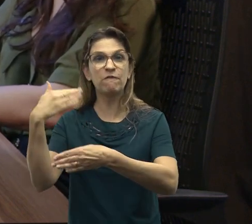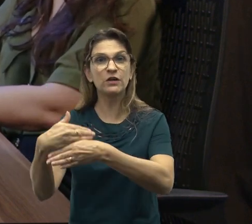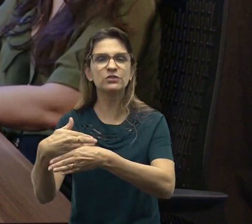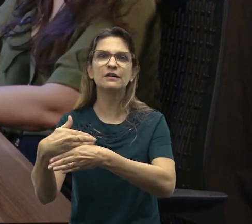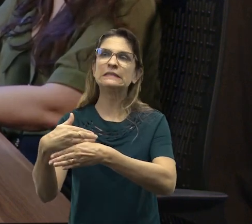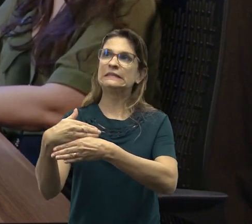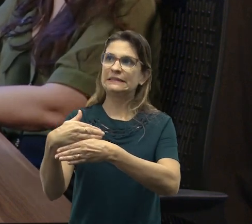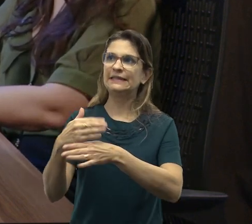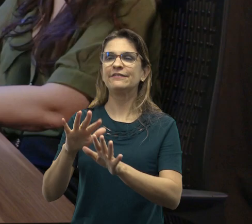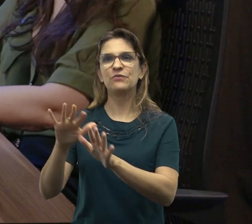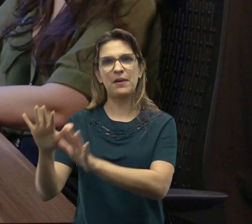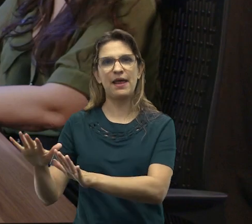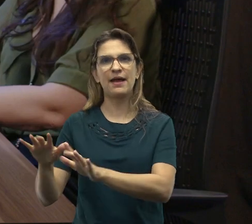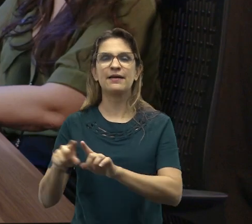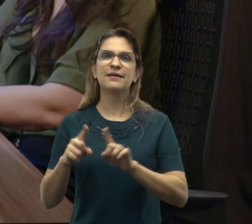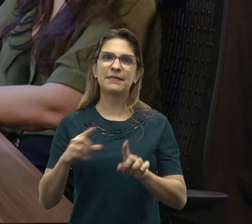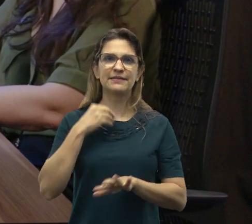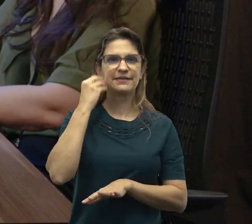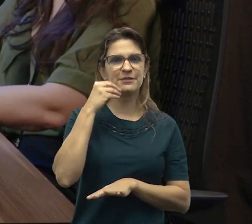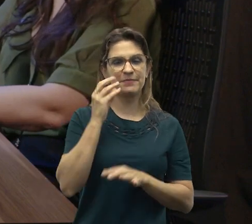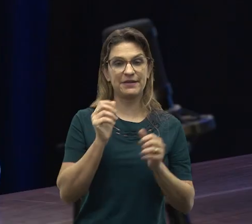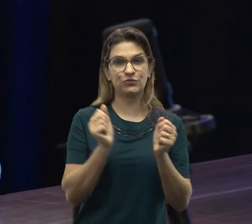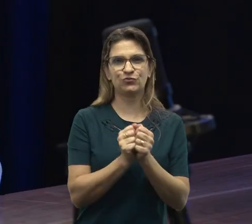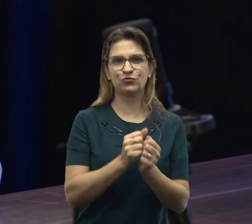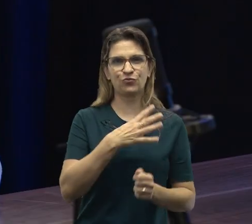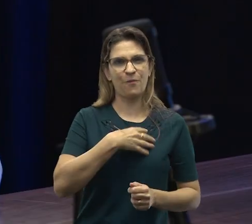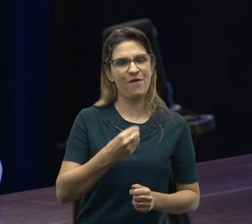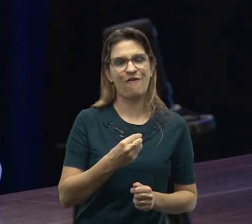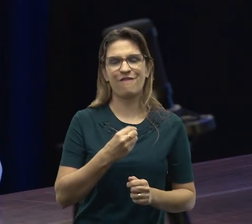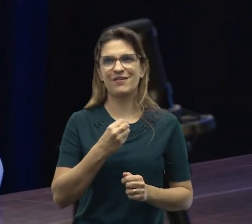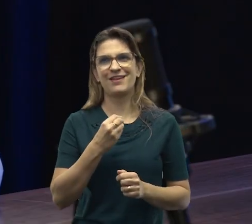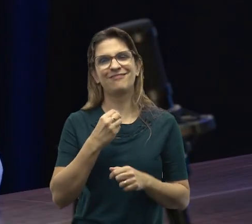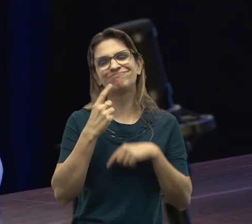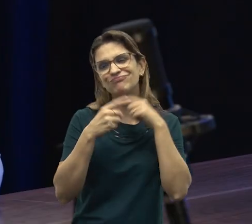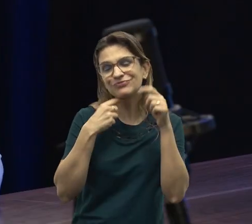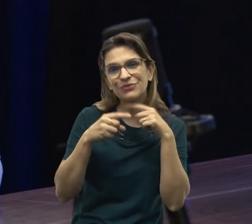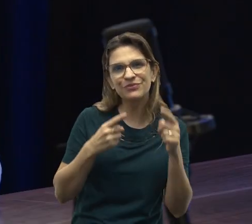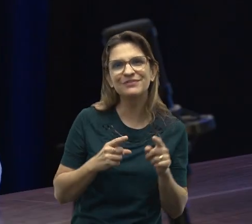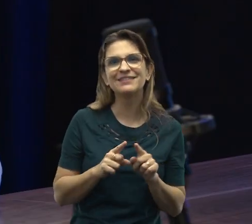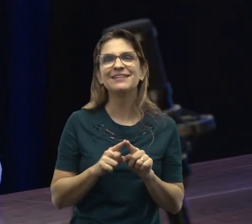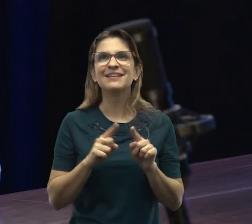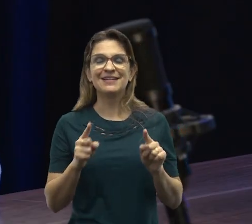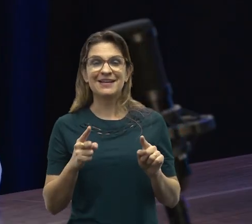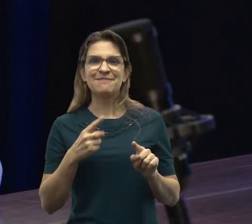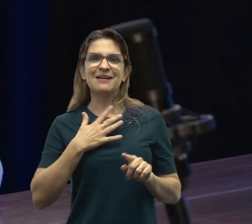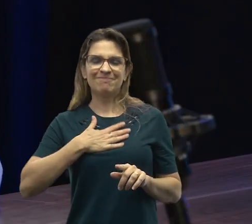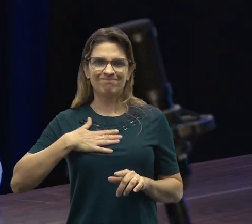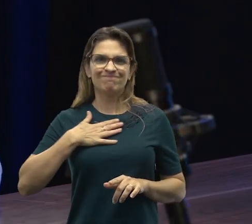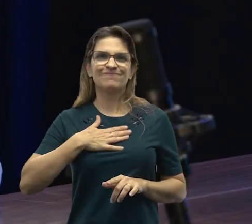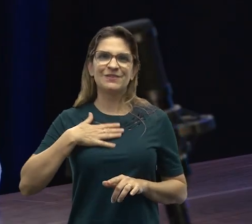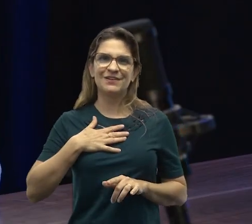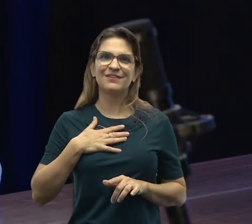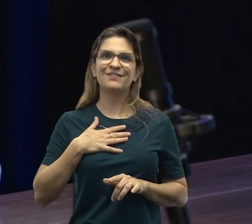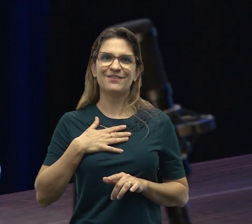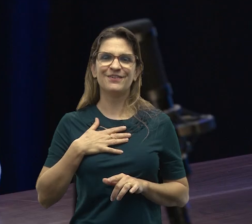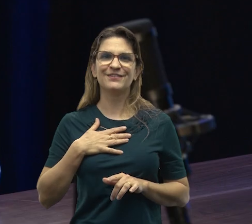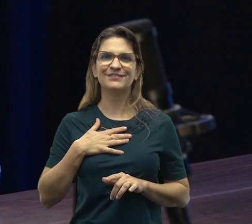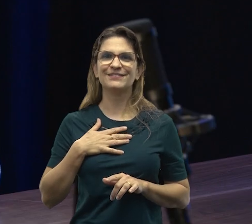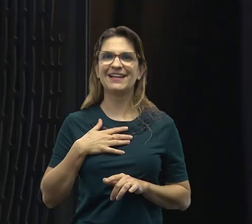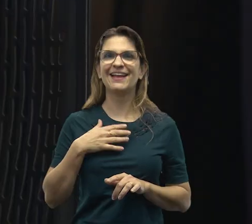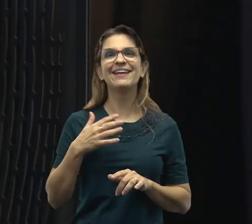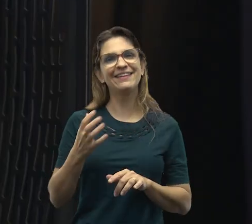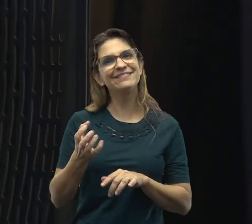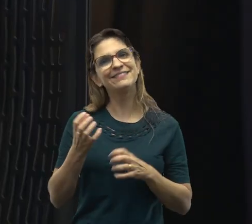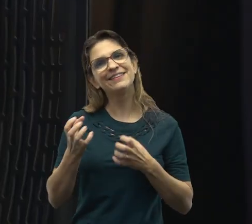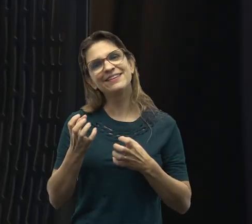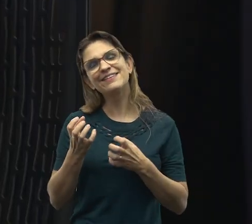né, com meu filho. Mas é algo que a gente está sempre no radar para que a gente possa voltar.